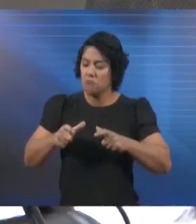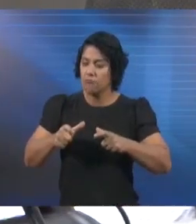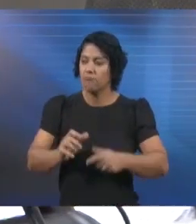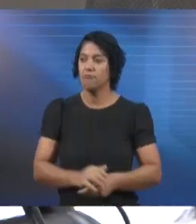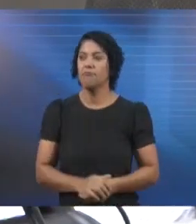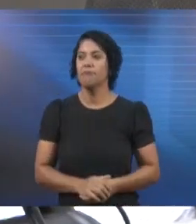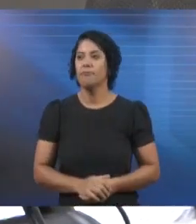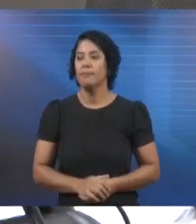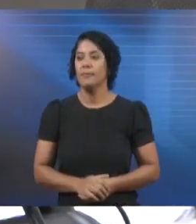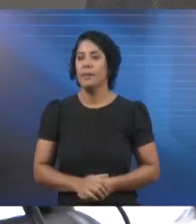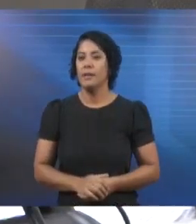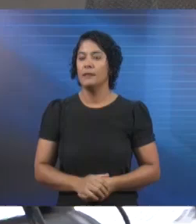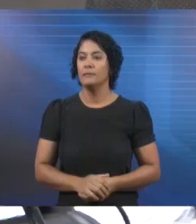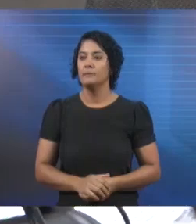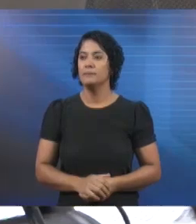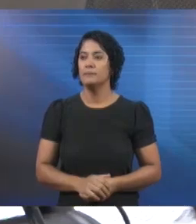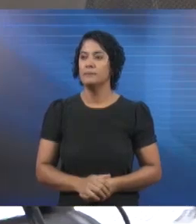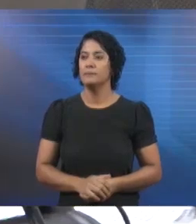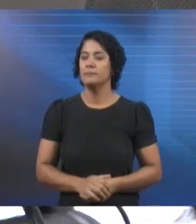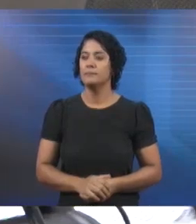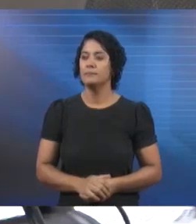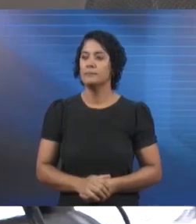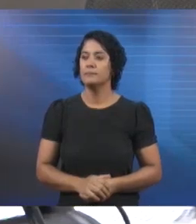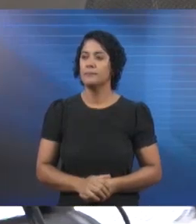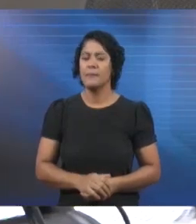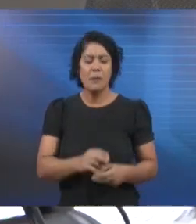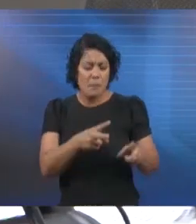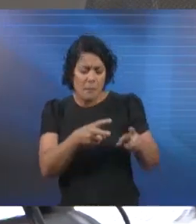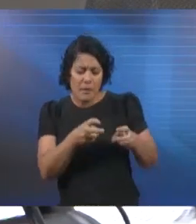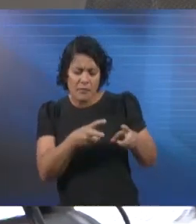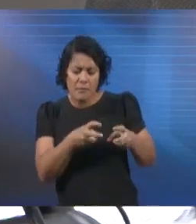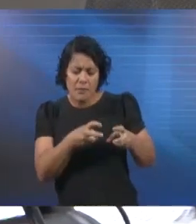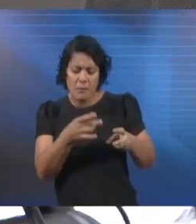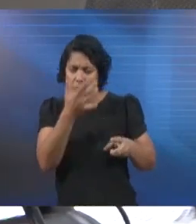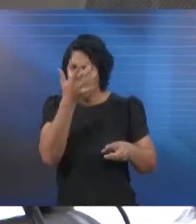que vou as pessoas perceberam